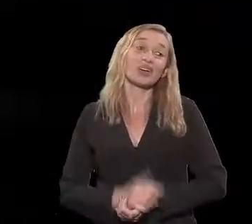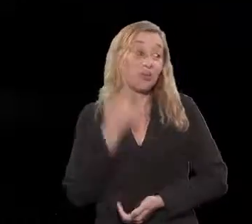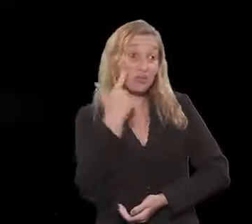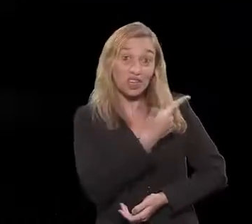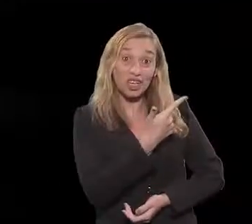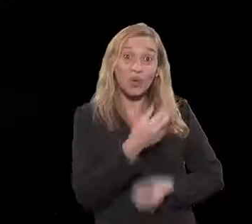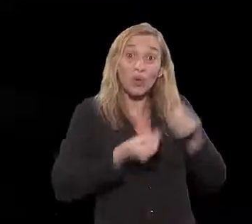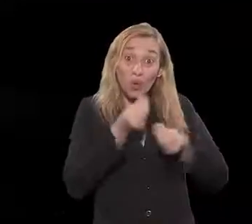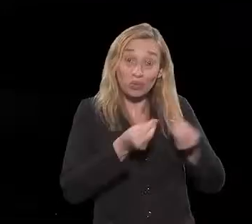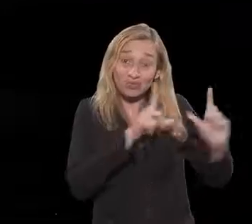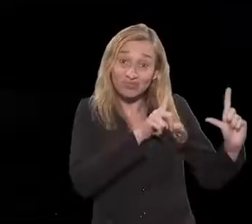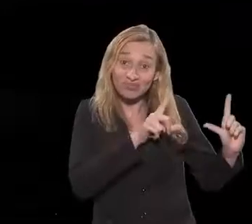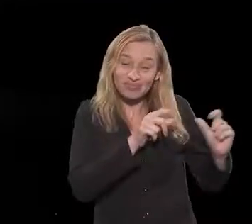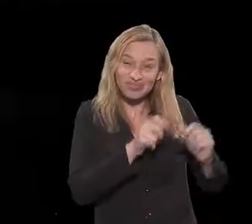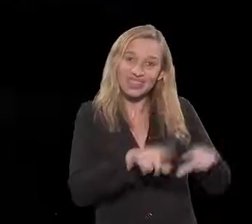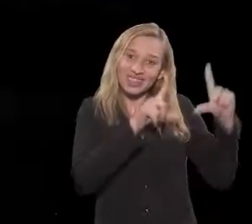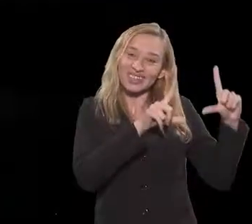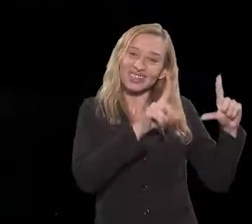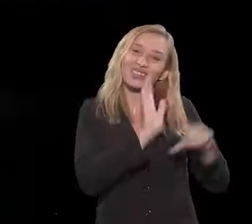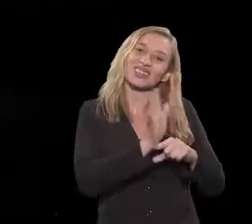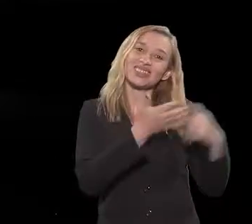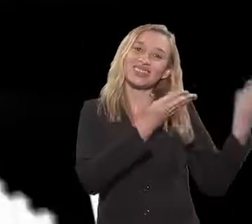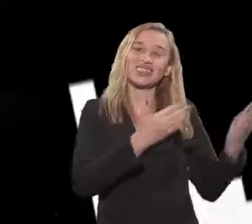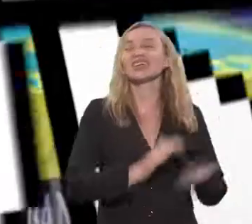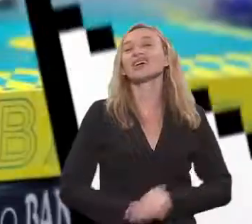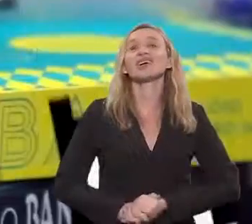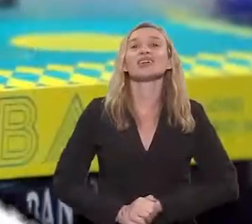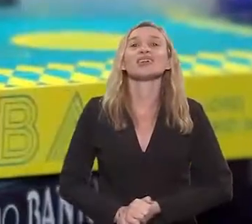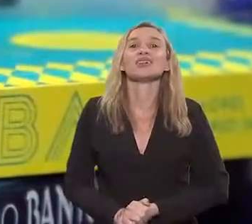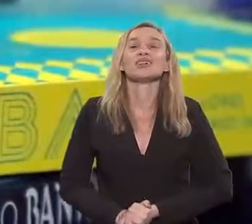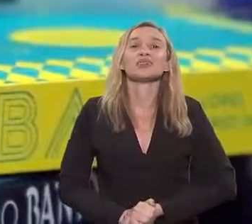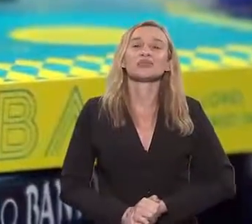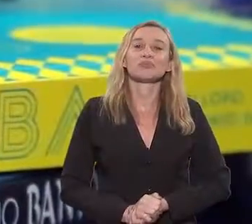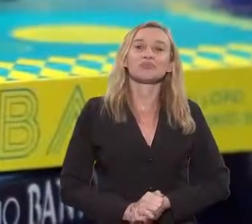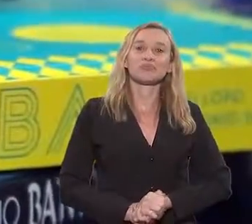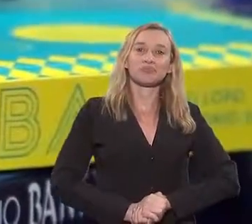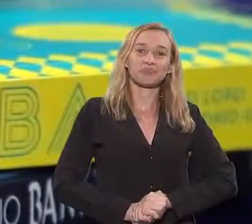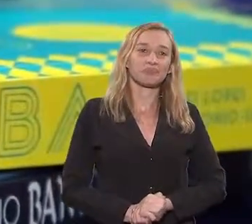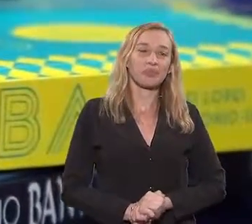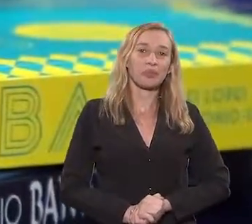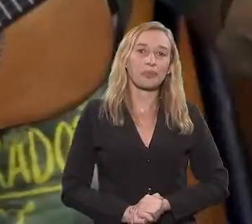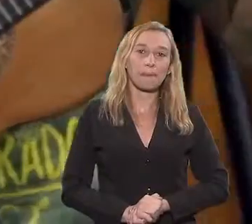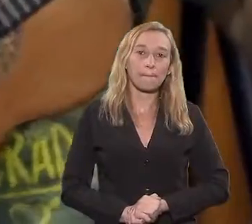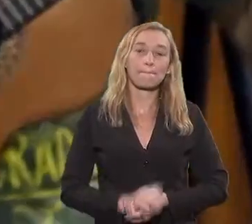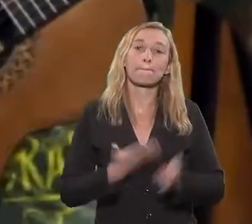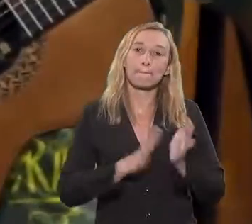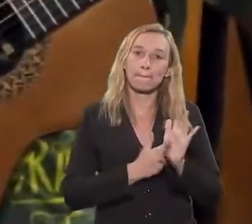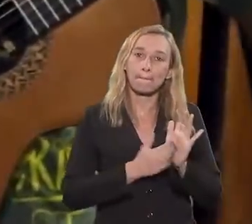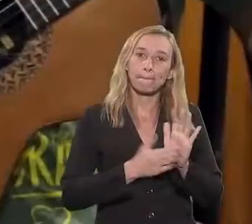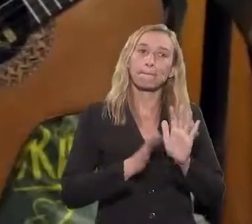Vamos ver então como é que isso funciona? Vamos lá, tem um vídeo aqui.